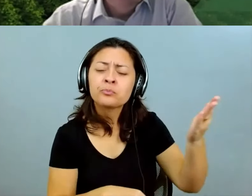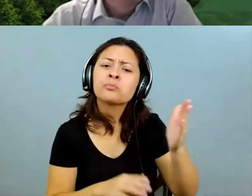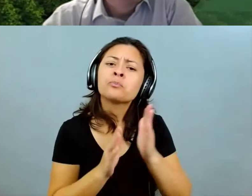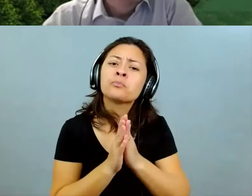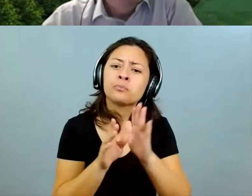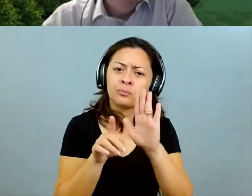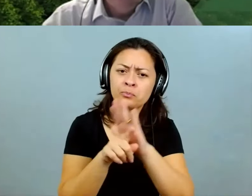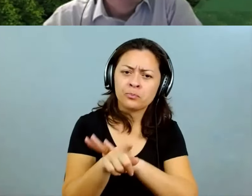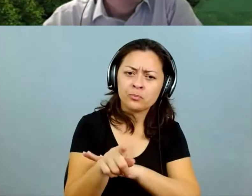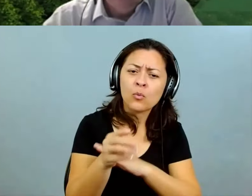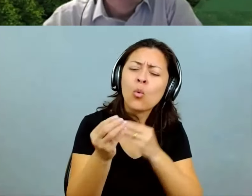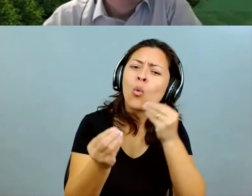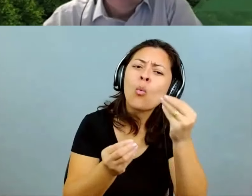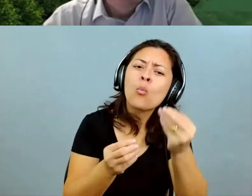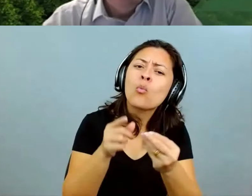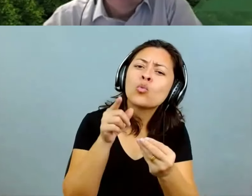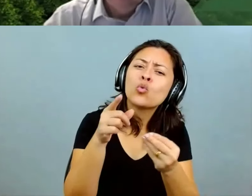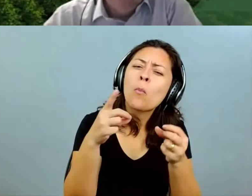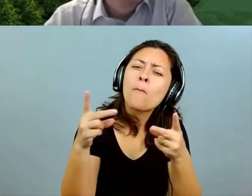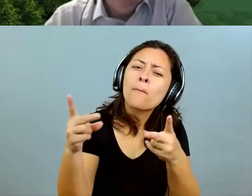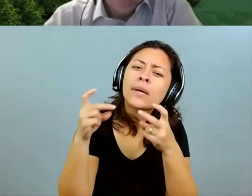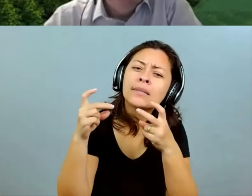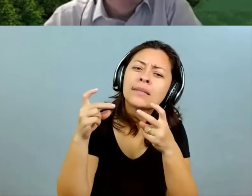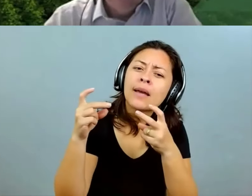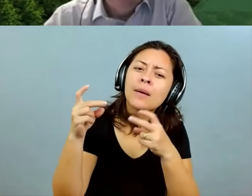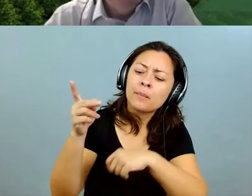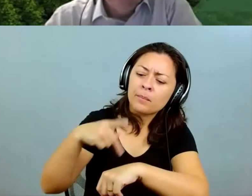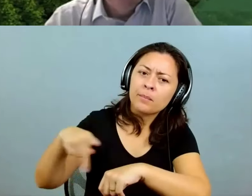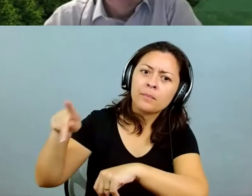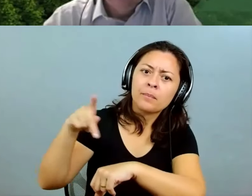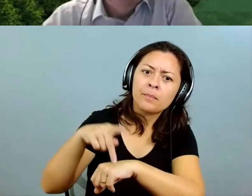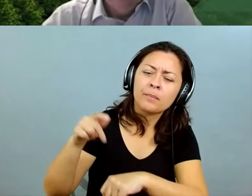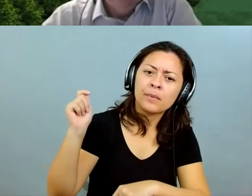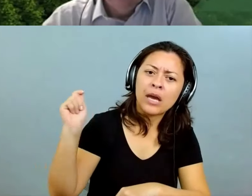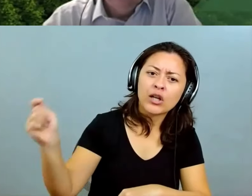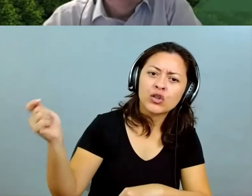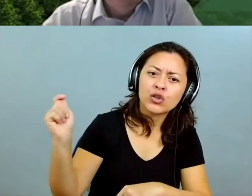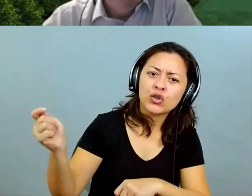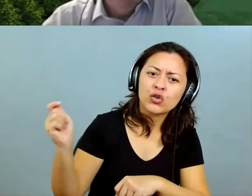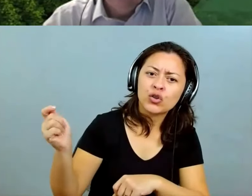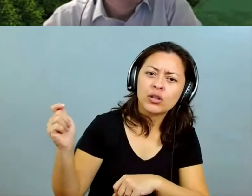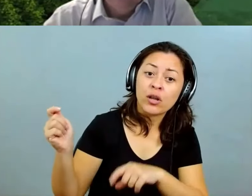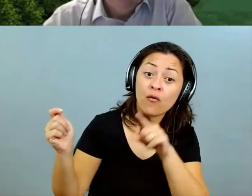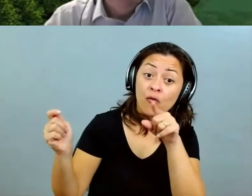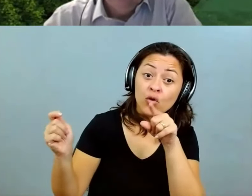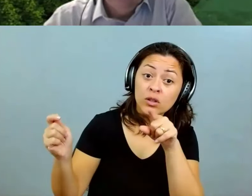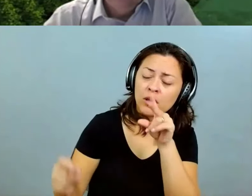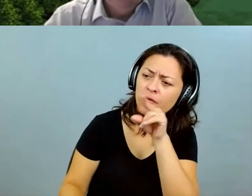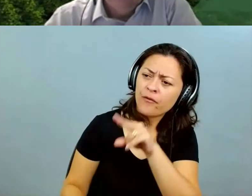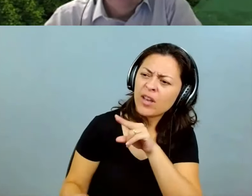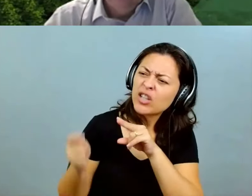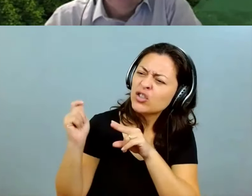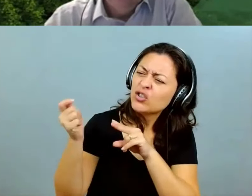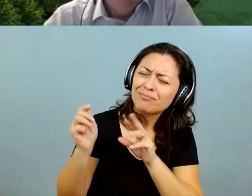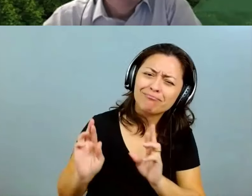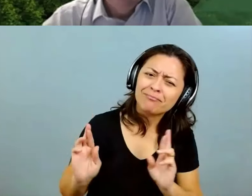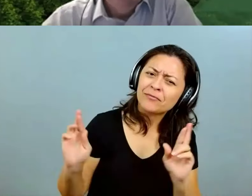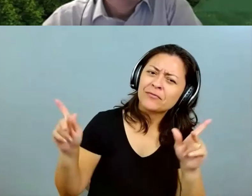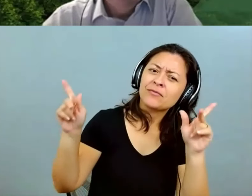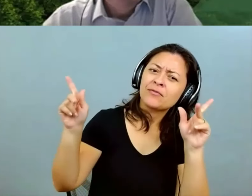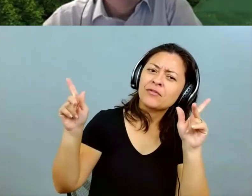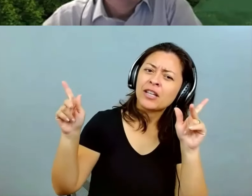você lê uma Argentina né num numa dinâmica talvez muito diferente né quando você